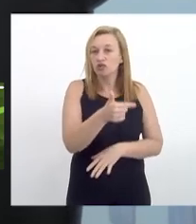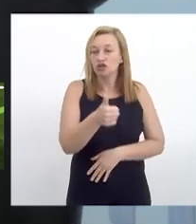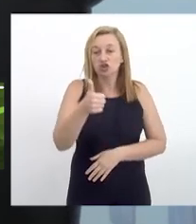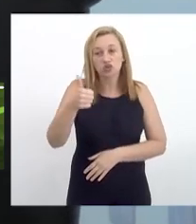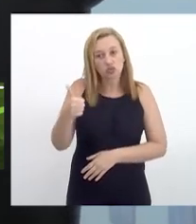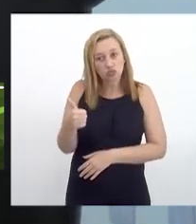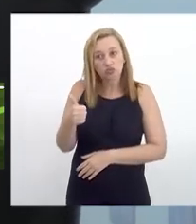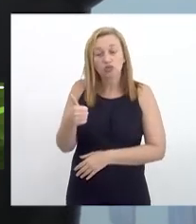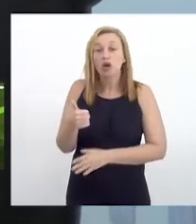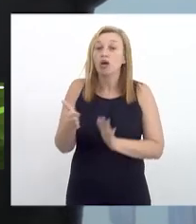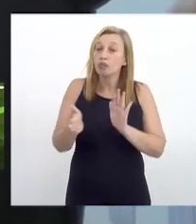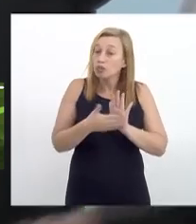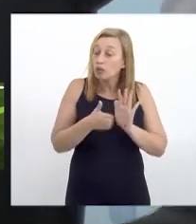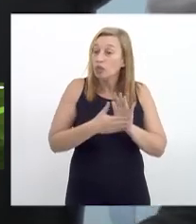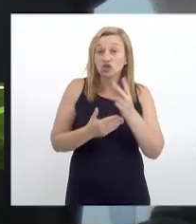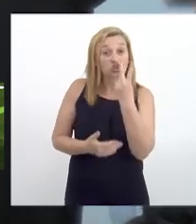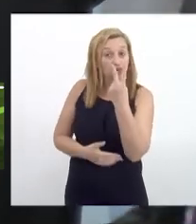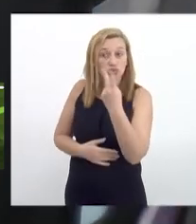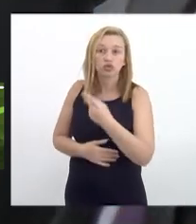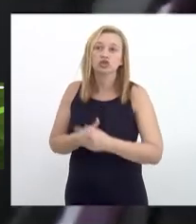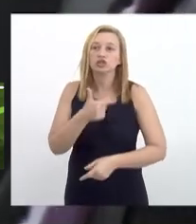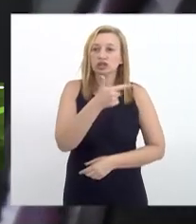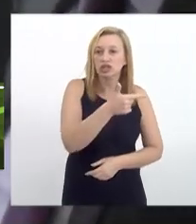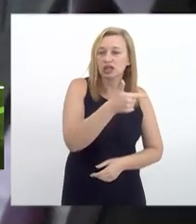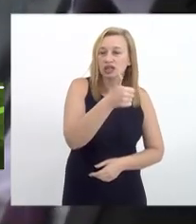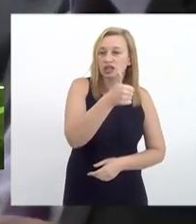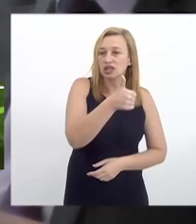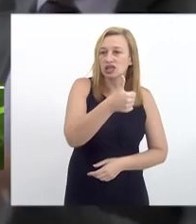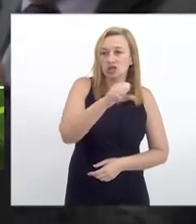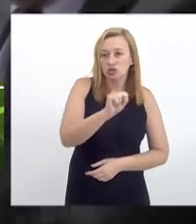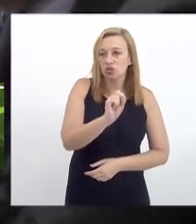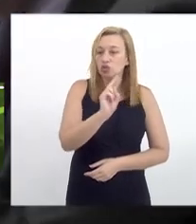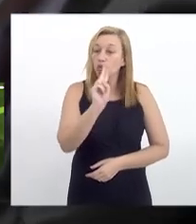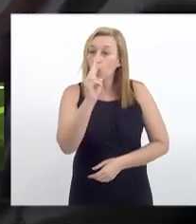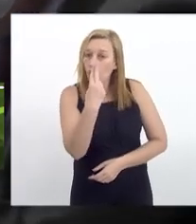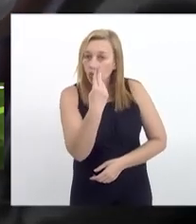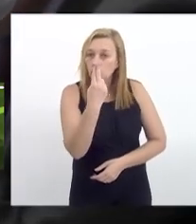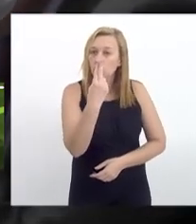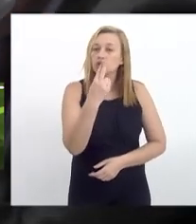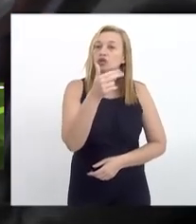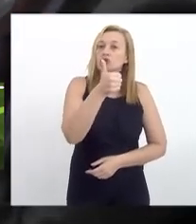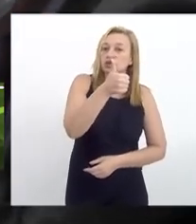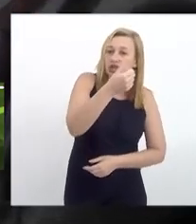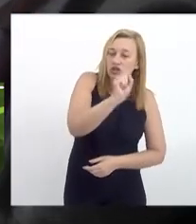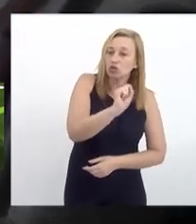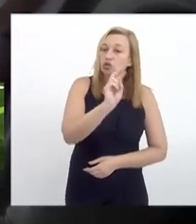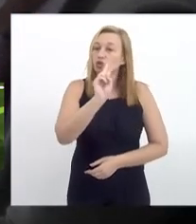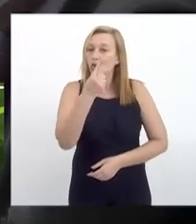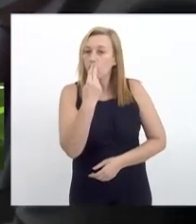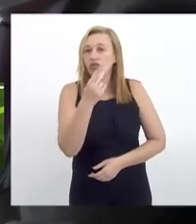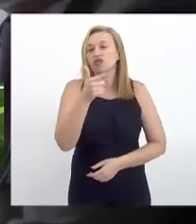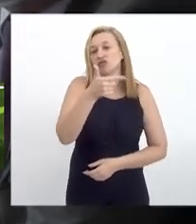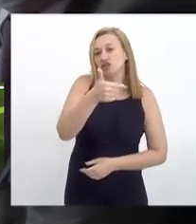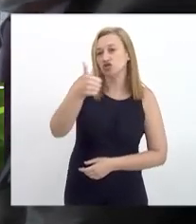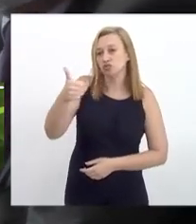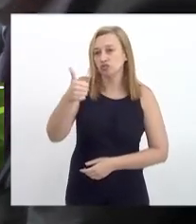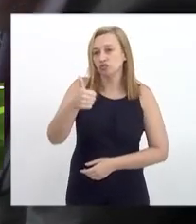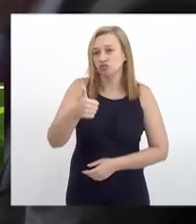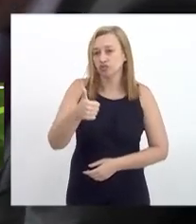eu estou lhe propondo as duas 18 ou a palavra ou 18 ou 21 eu